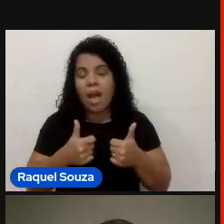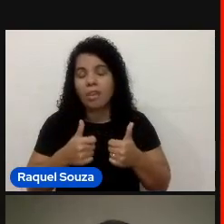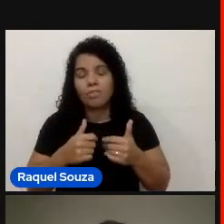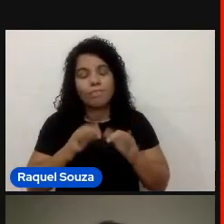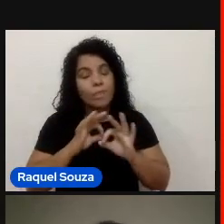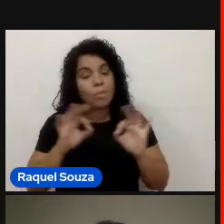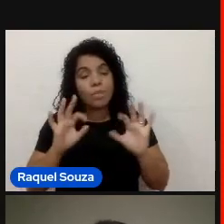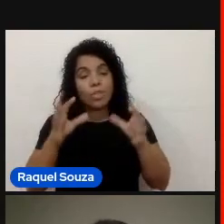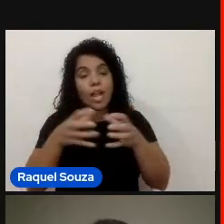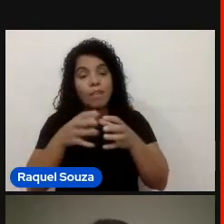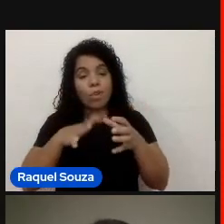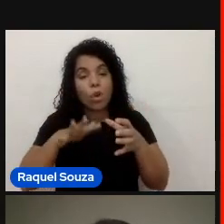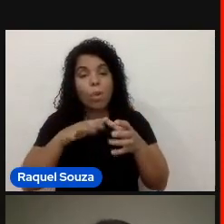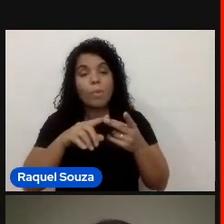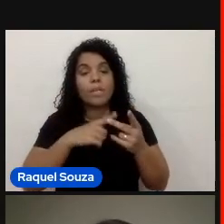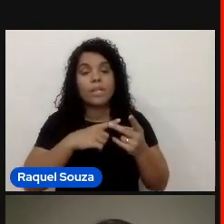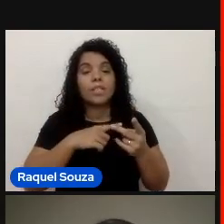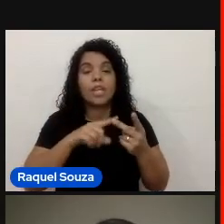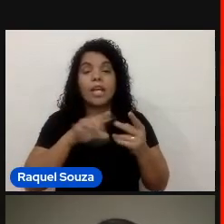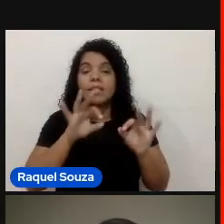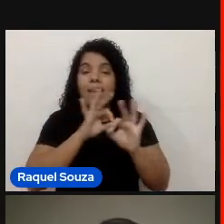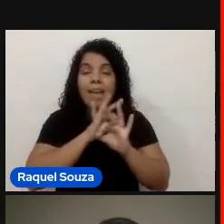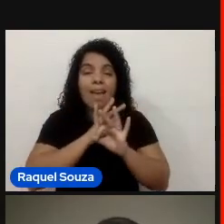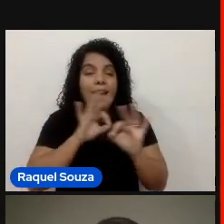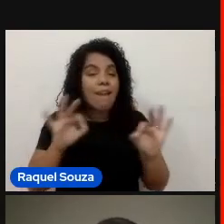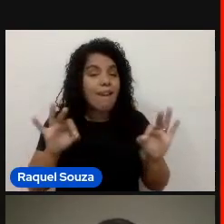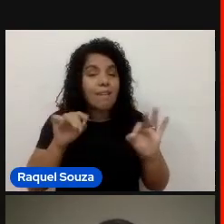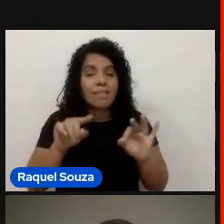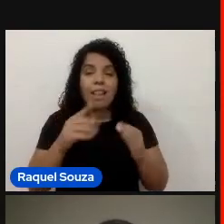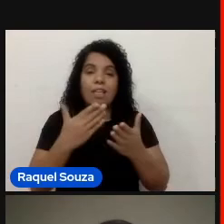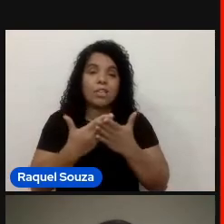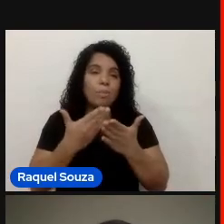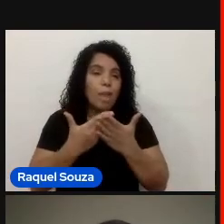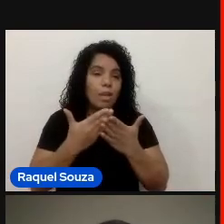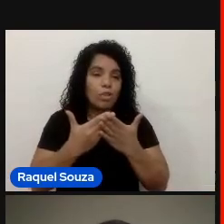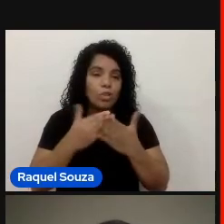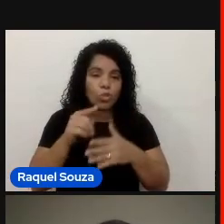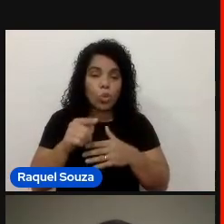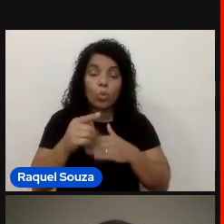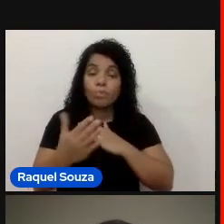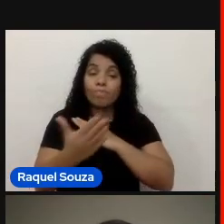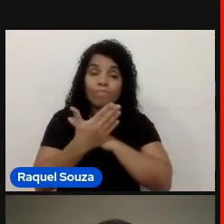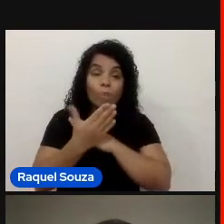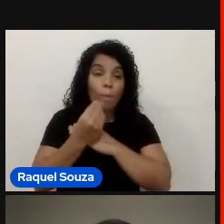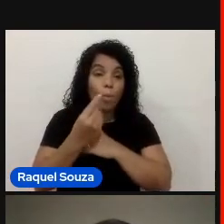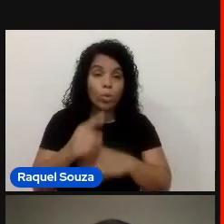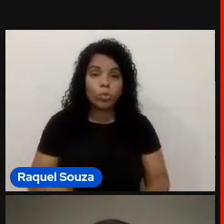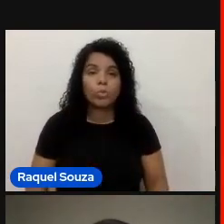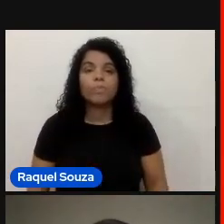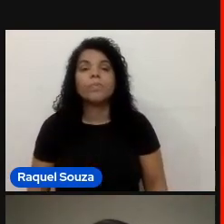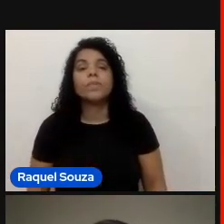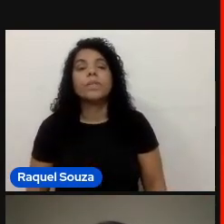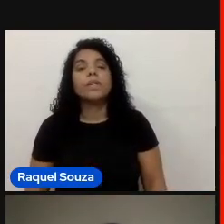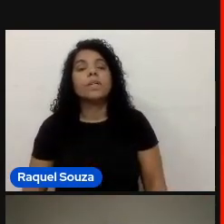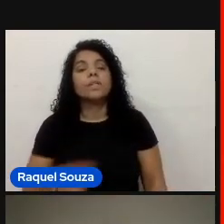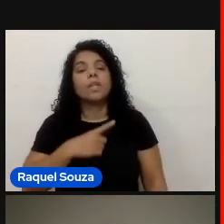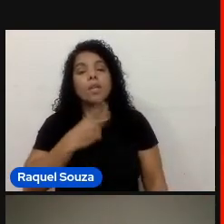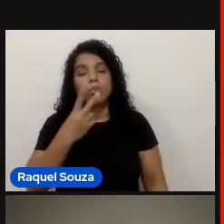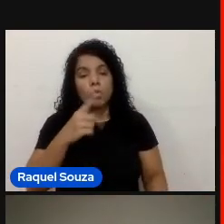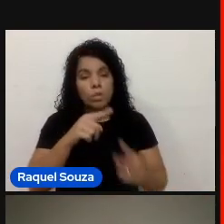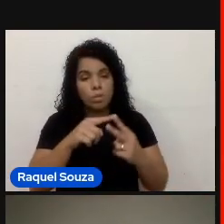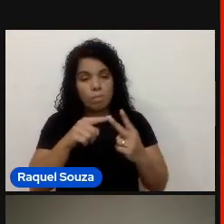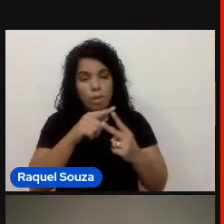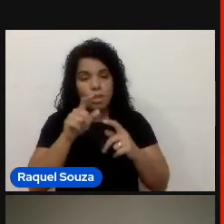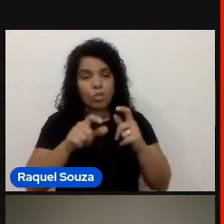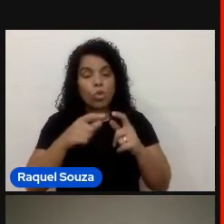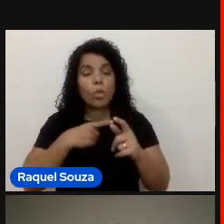comunidade. Server REST é excelente para estudos e ajuda muito. Tem duas pessoas que eu faço